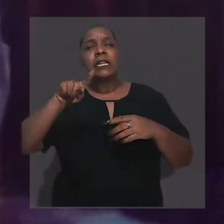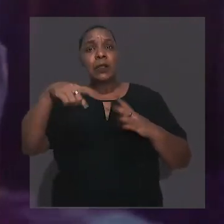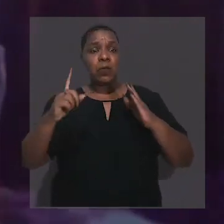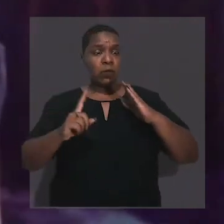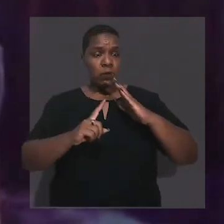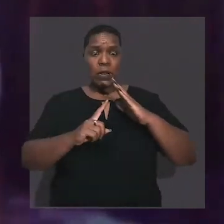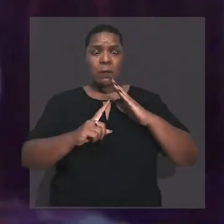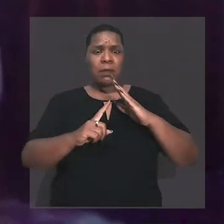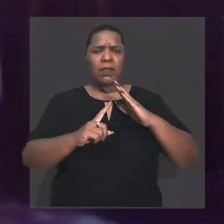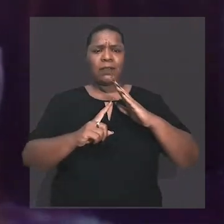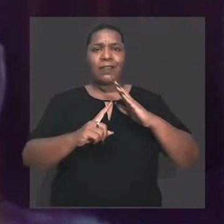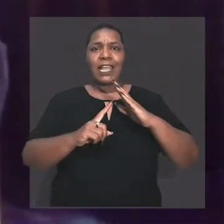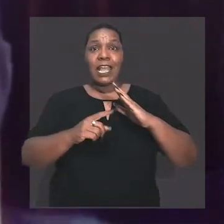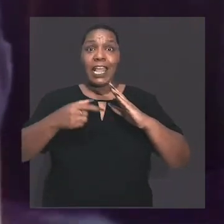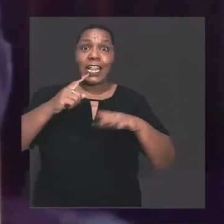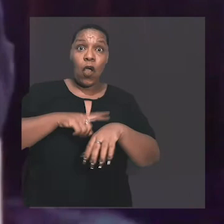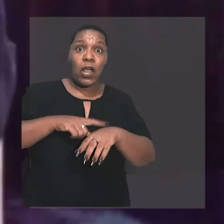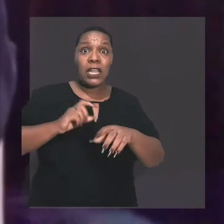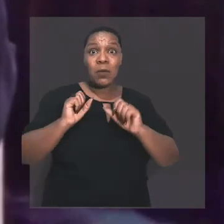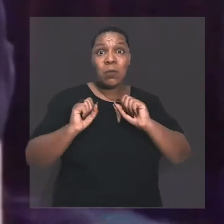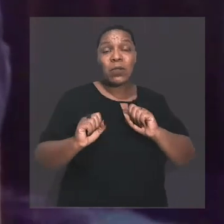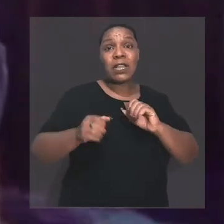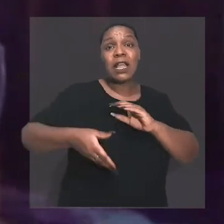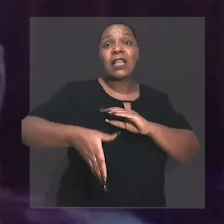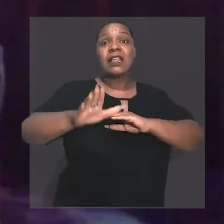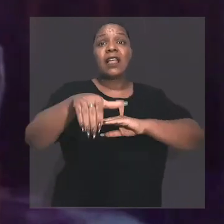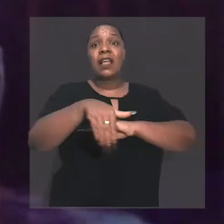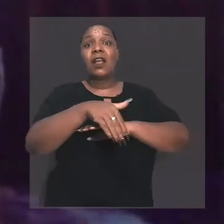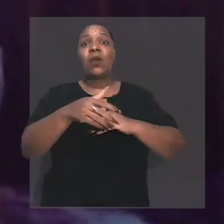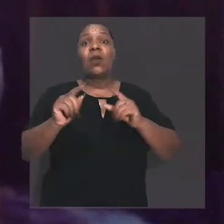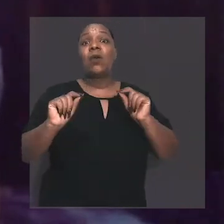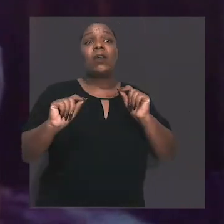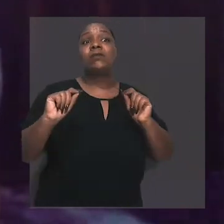todo? O que vem depois que a gente puder sair na rua?